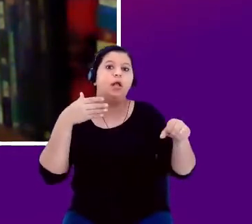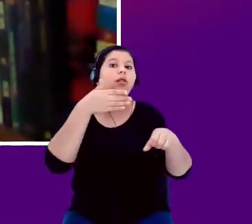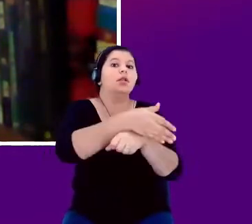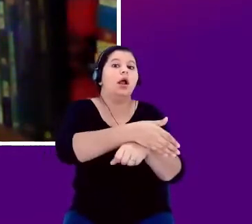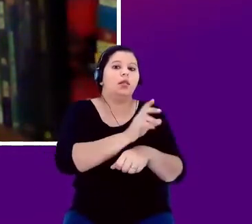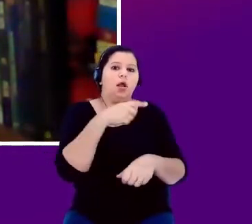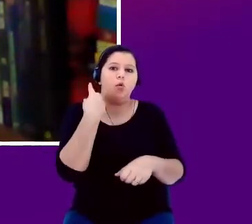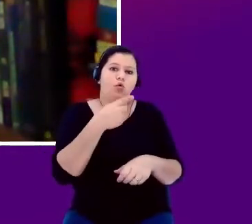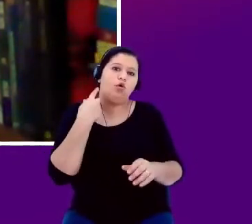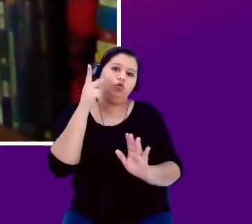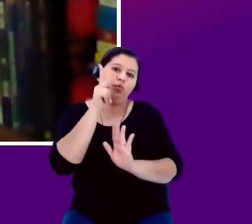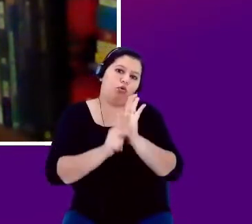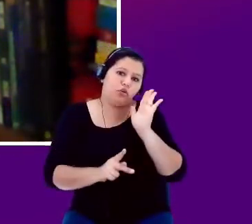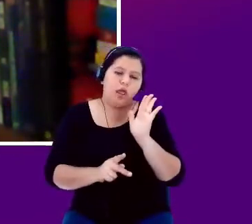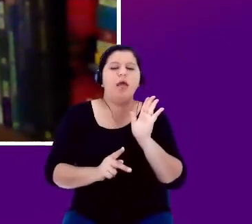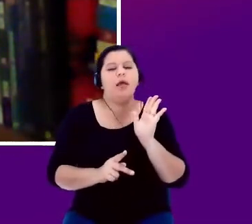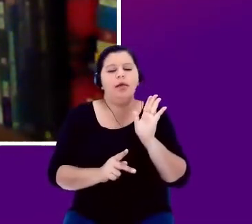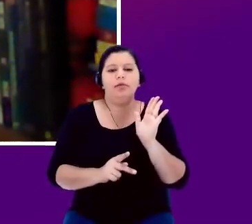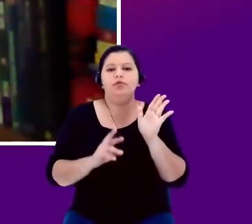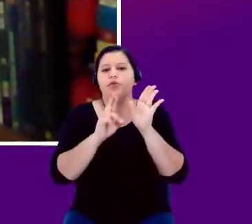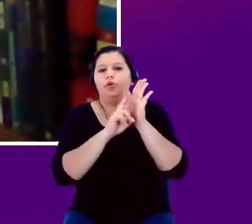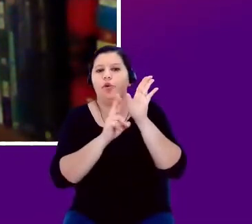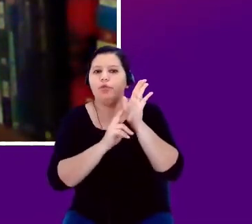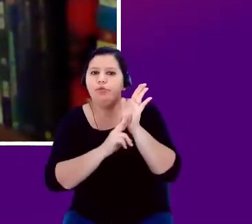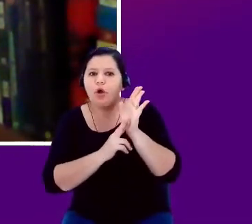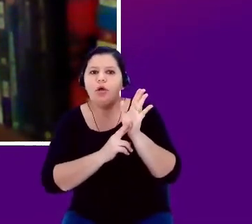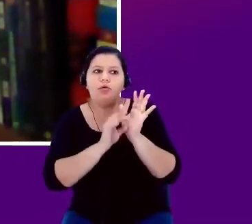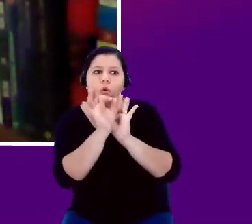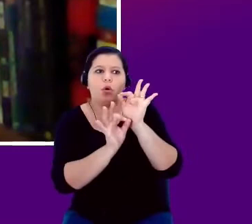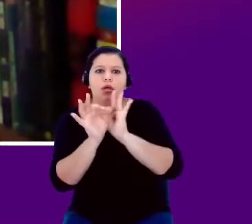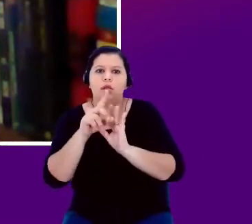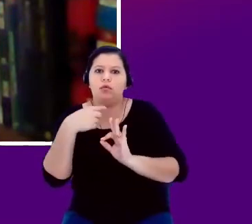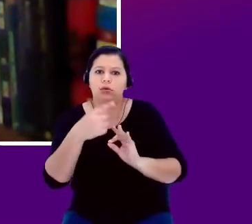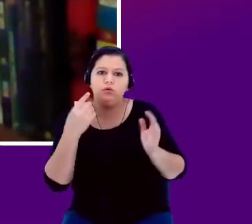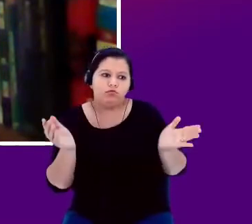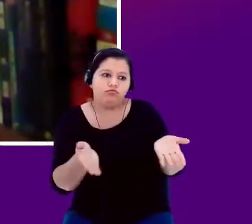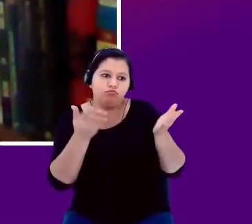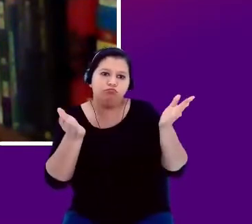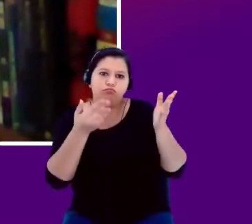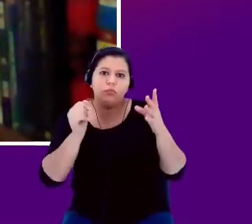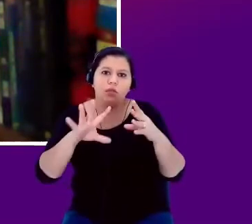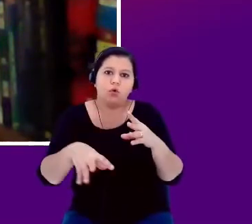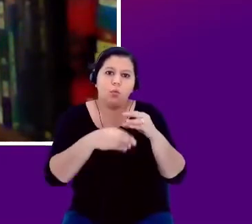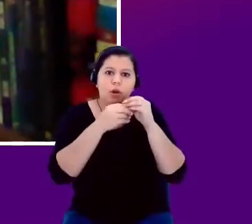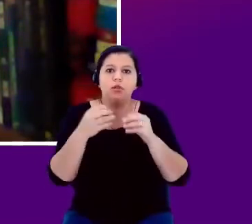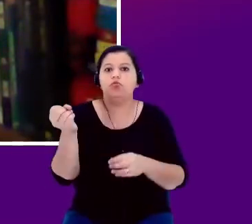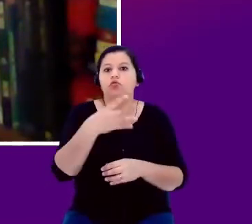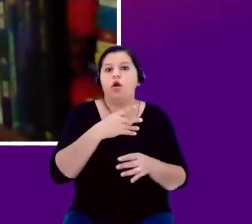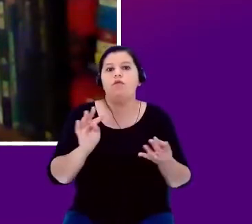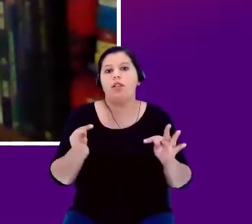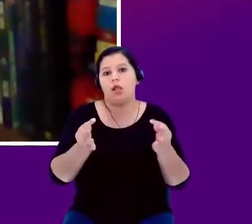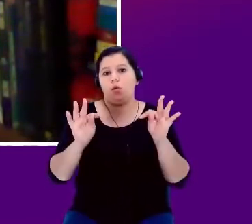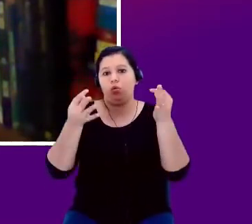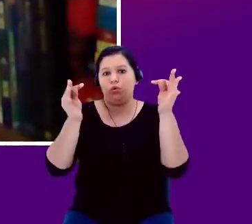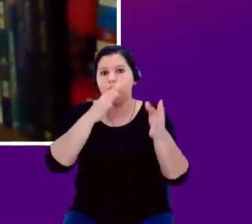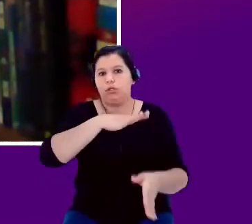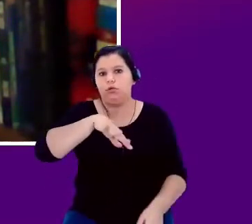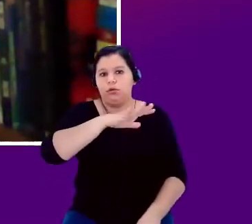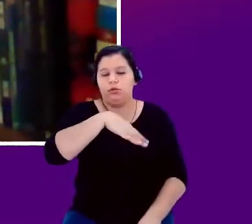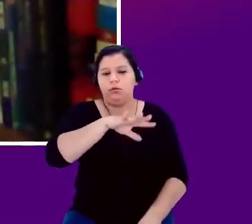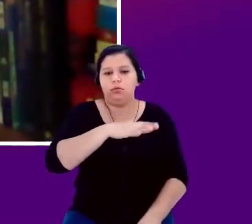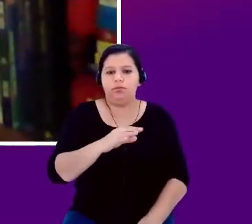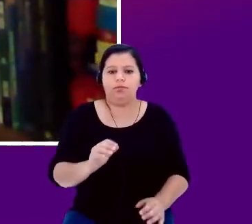projeto de sandbox regulatório, onde a gente estimula a incorporação de novas tecnologias no setor.